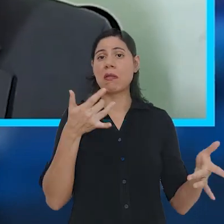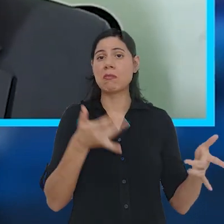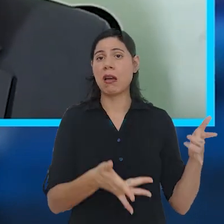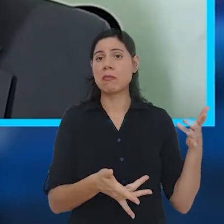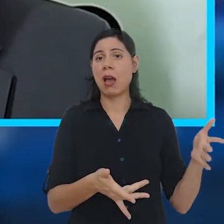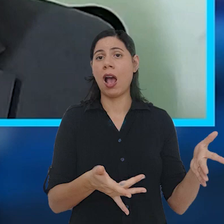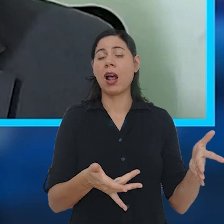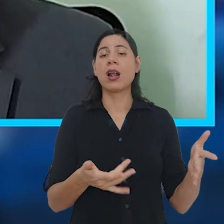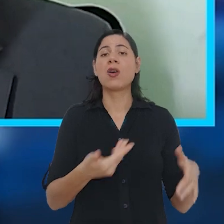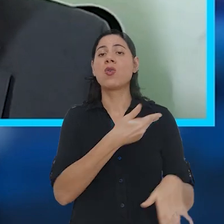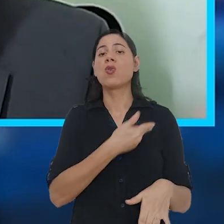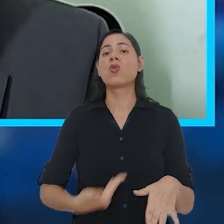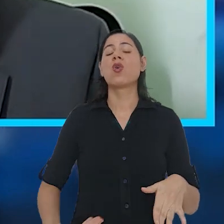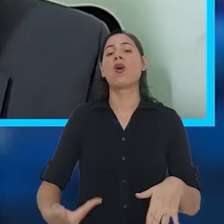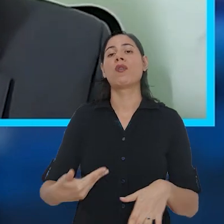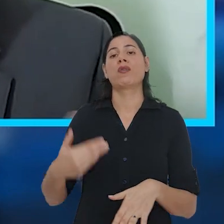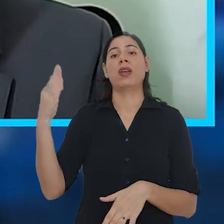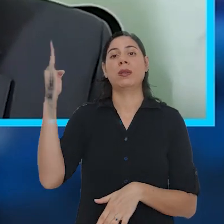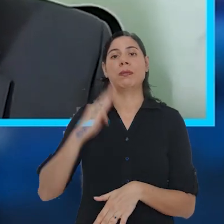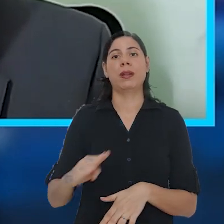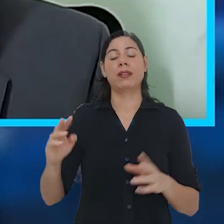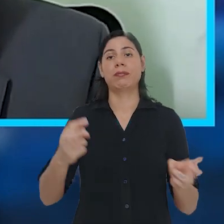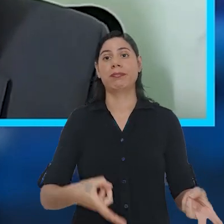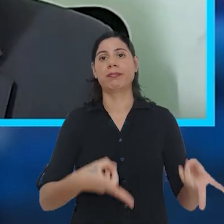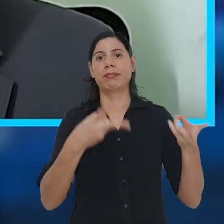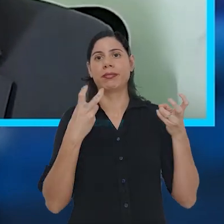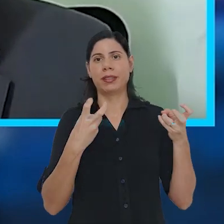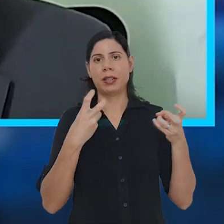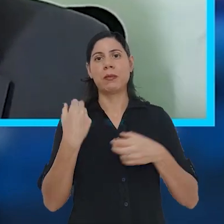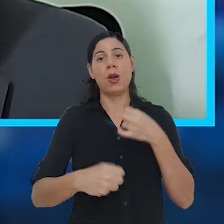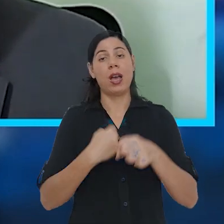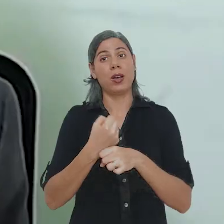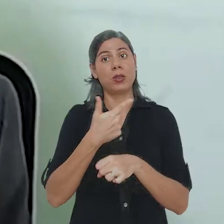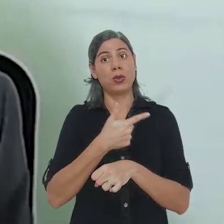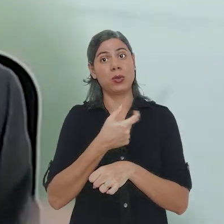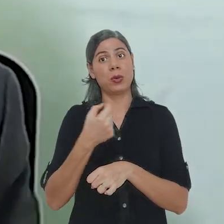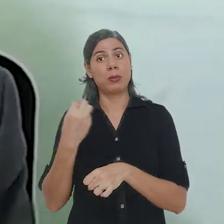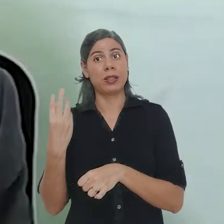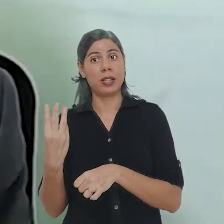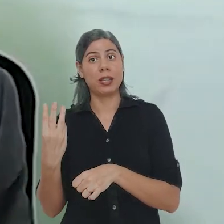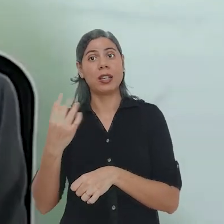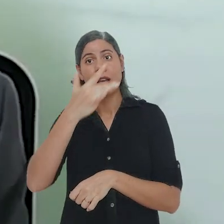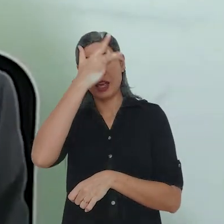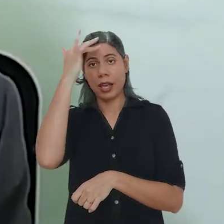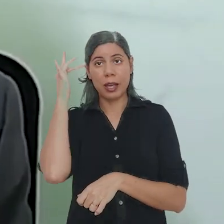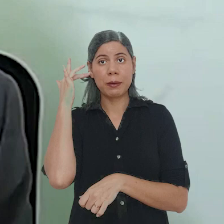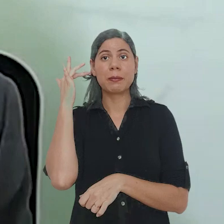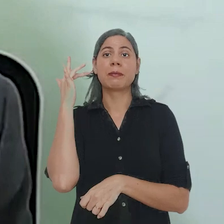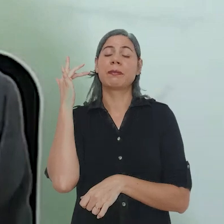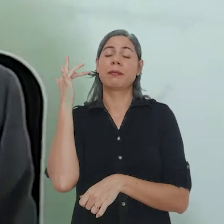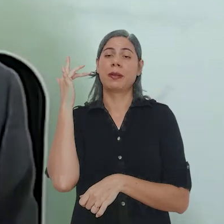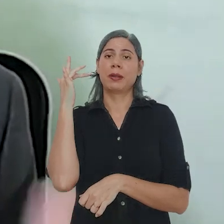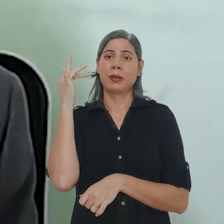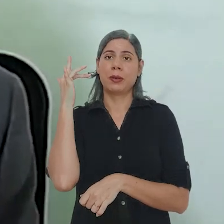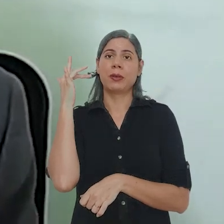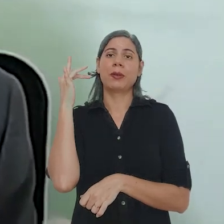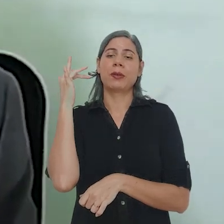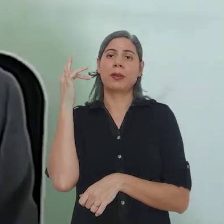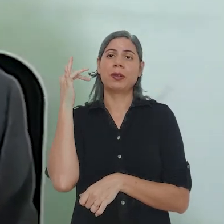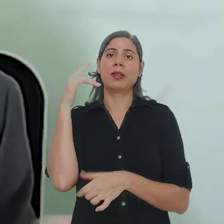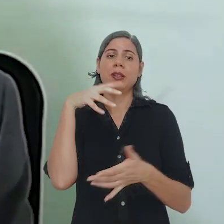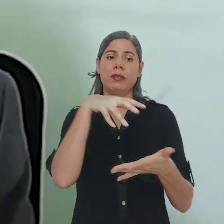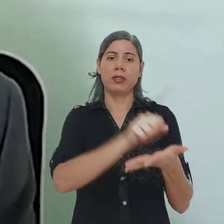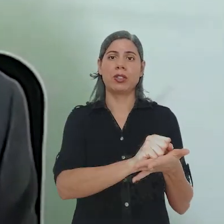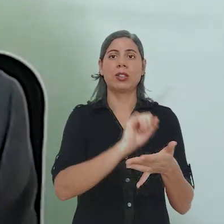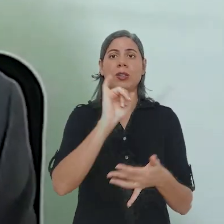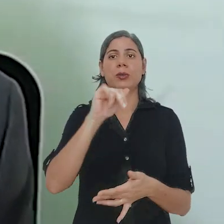abandono e omissão, o Estado brasileiro reconheceu, isso foi em 2003, que as pessoas que estavam